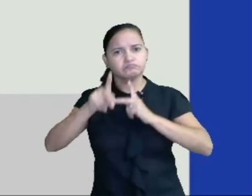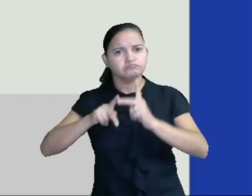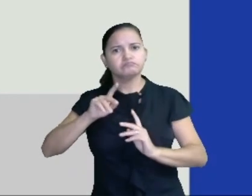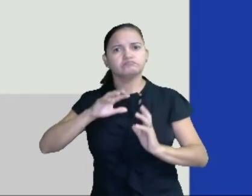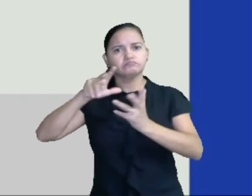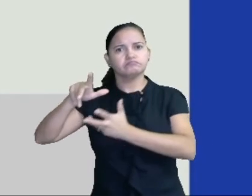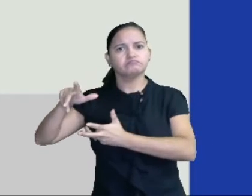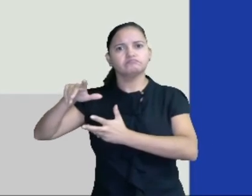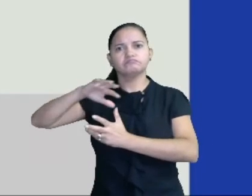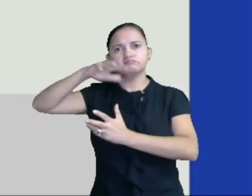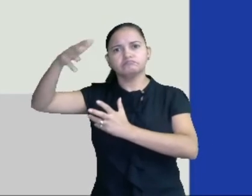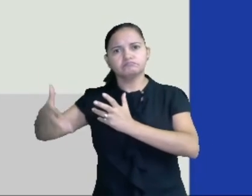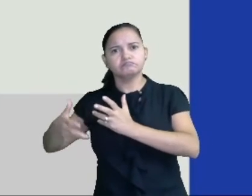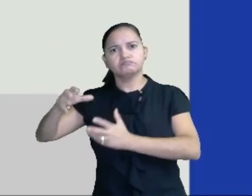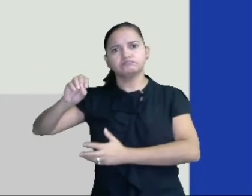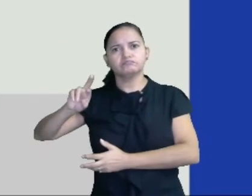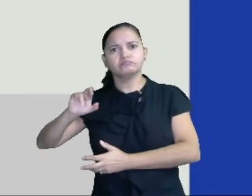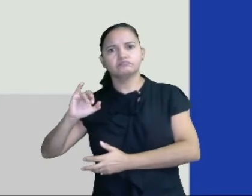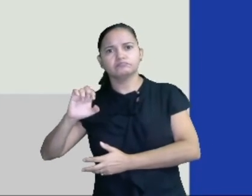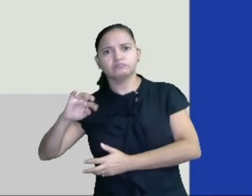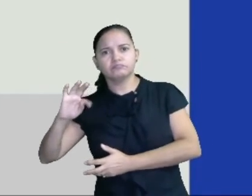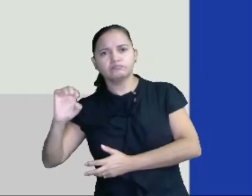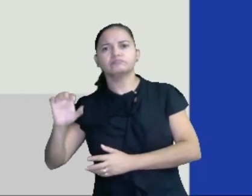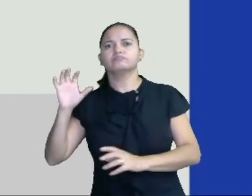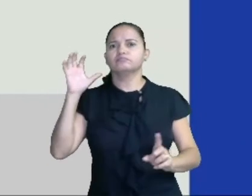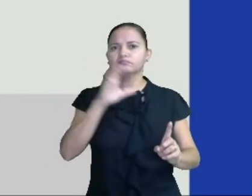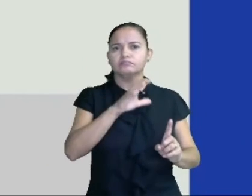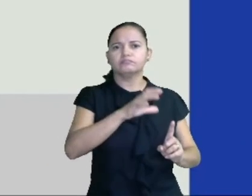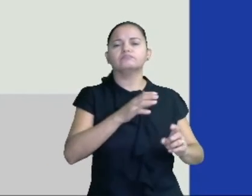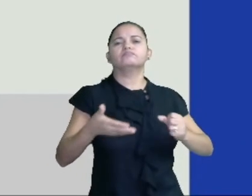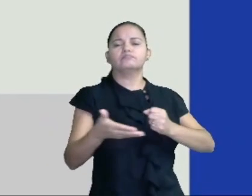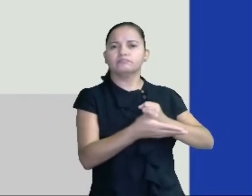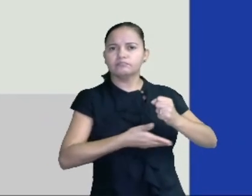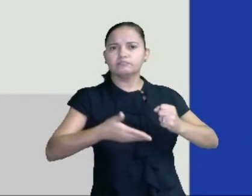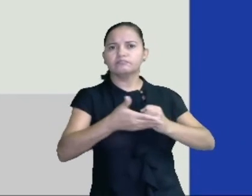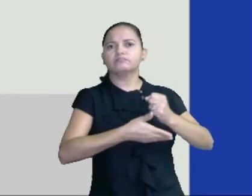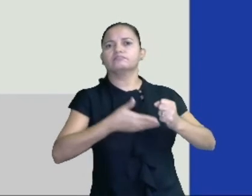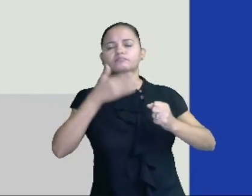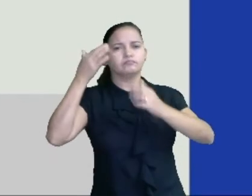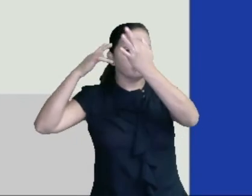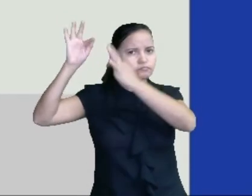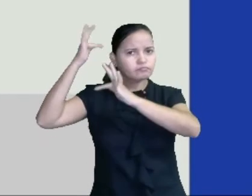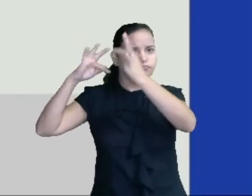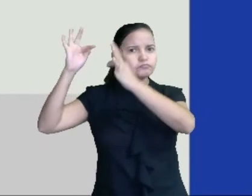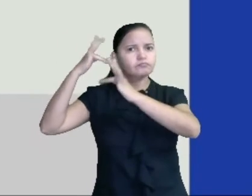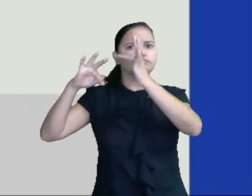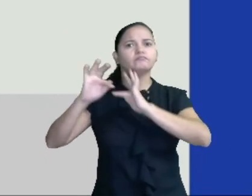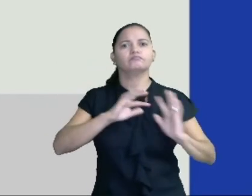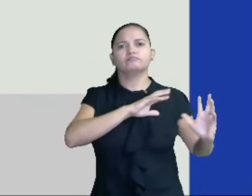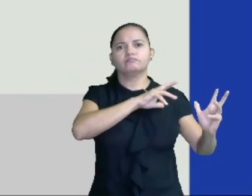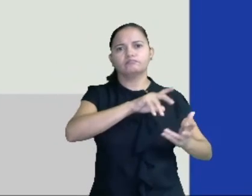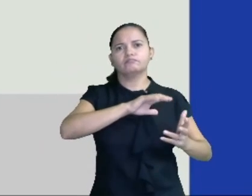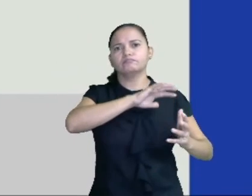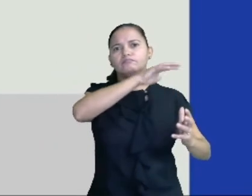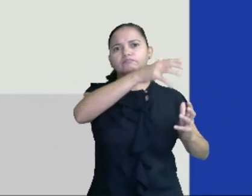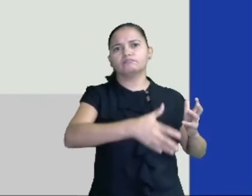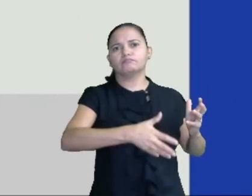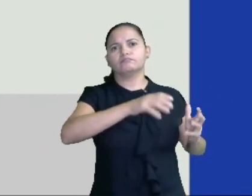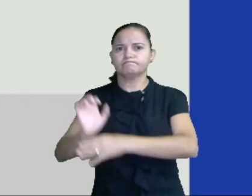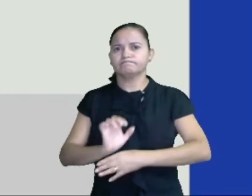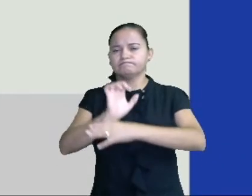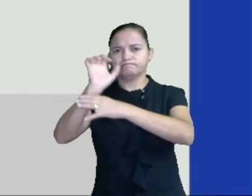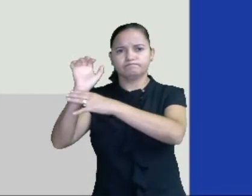Como religiosidade ainda, eles trazem características das religiosidades da antiguidade,